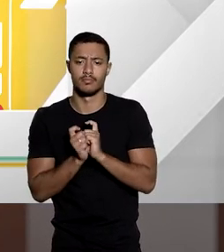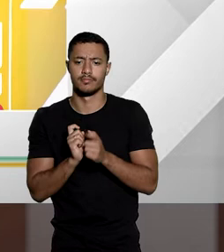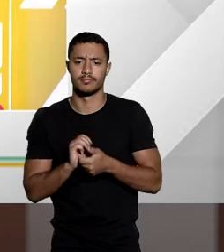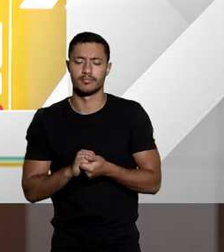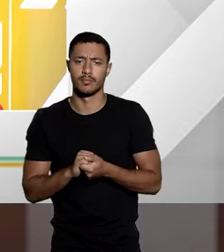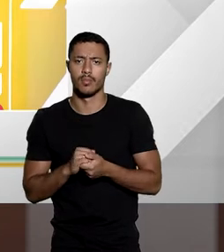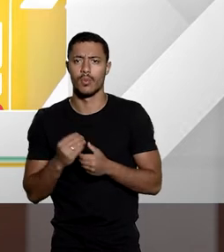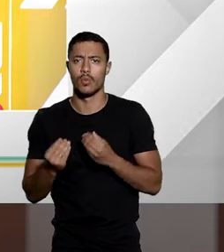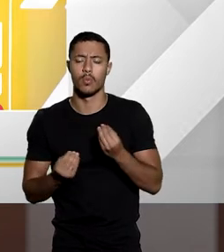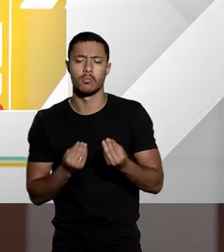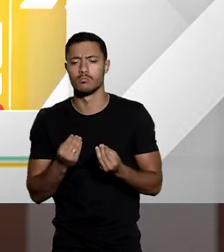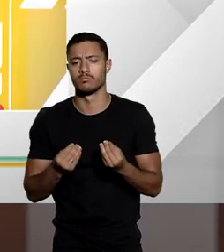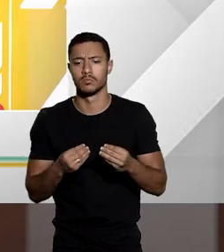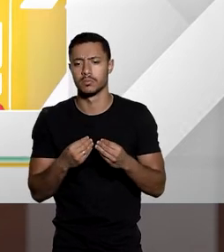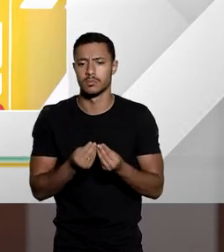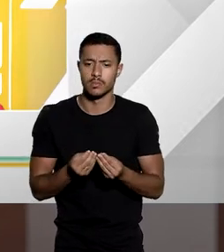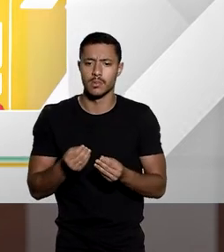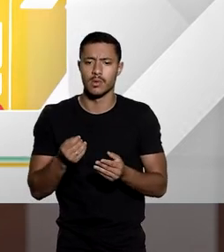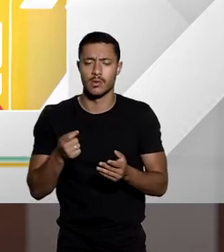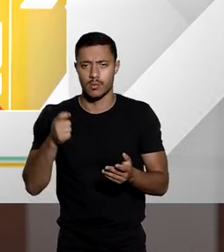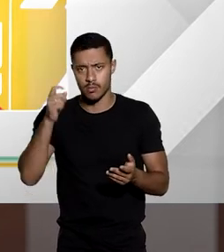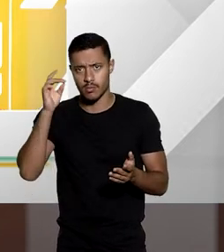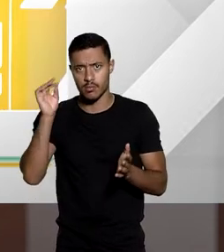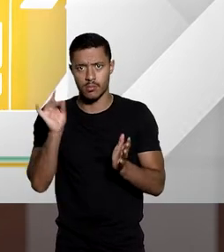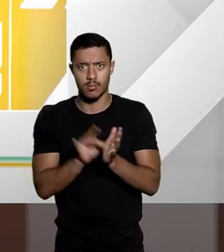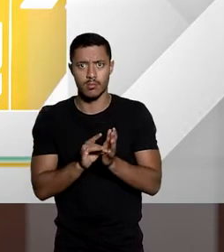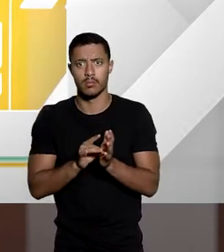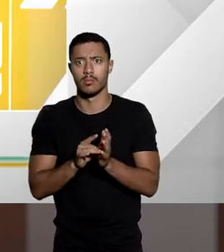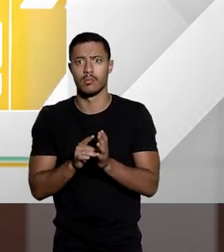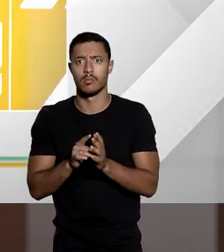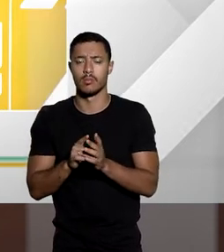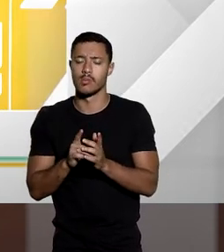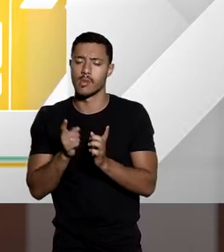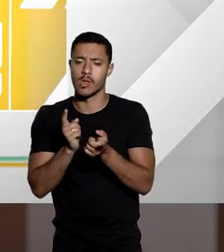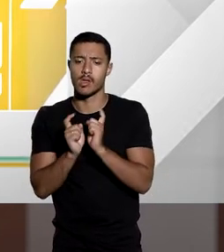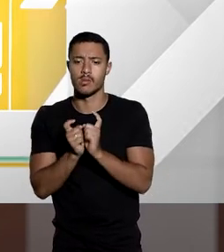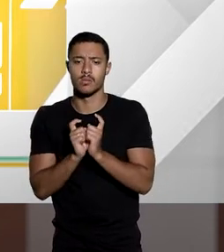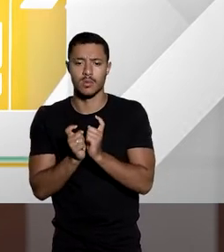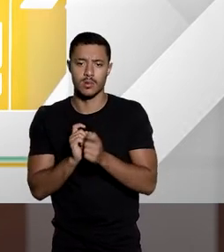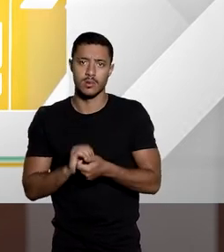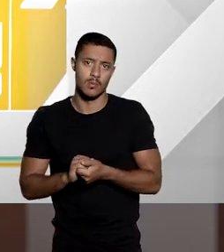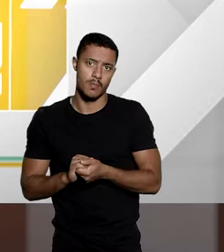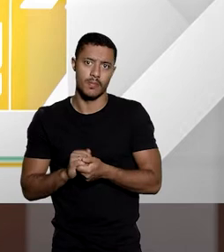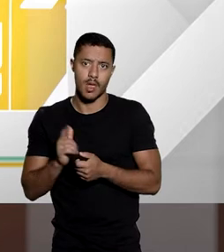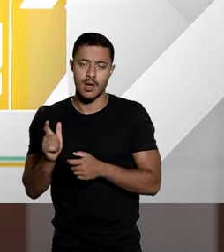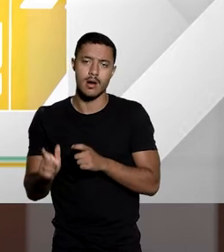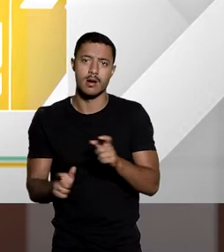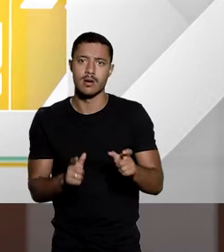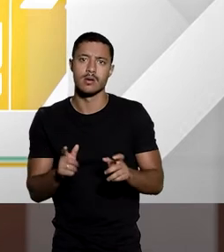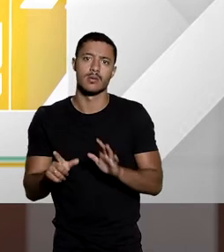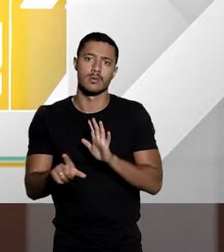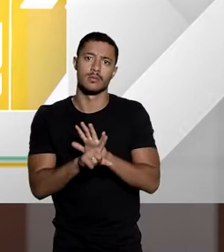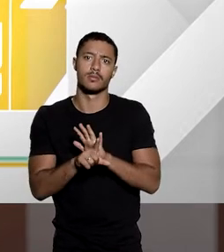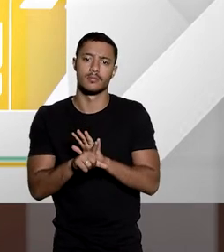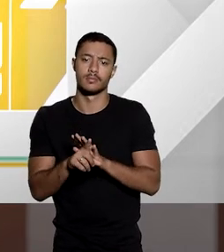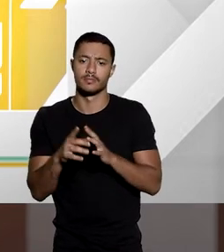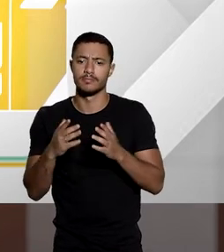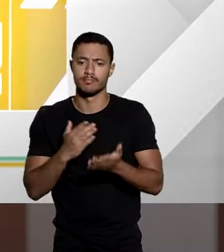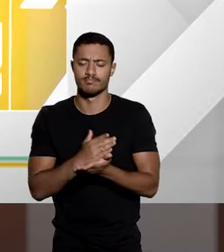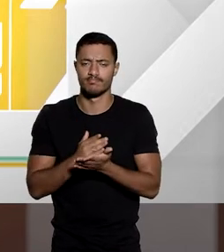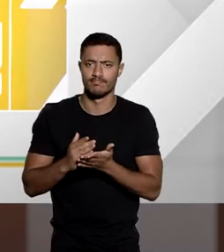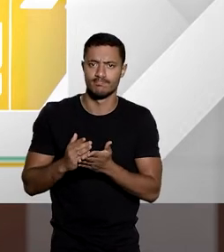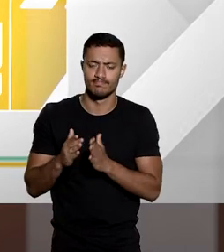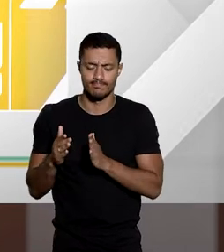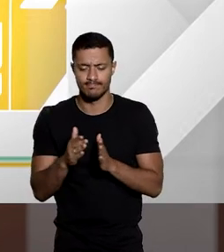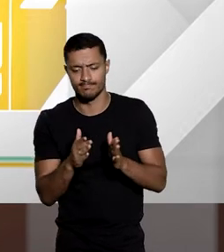administrativos, como que se dá a aplicabilidade por parte da administração pública? Ambas as legislações continuam a